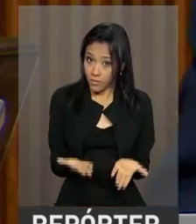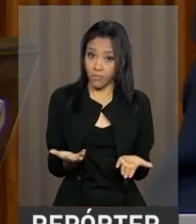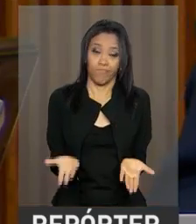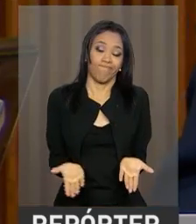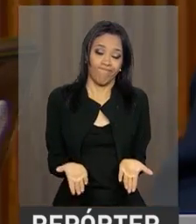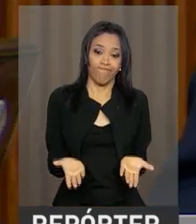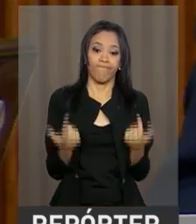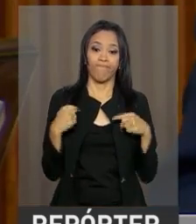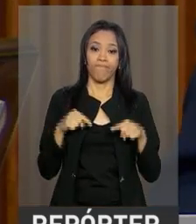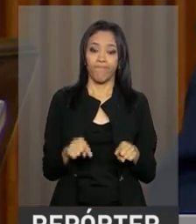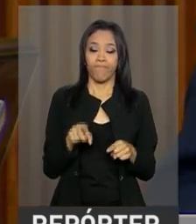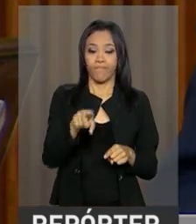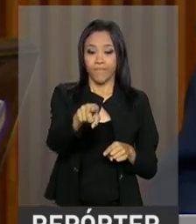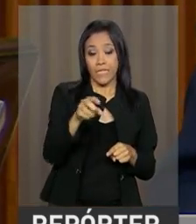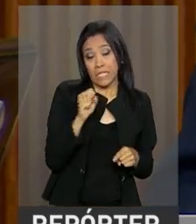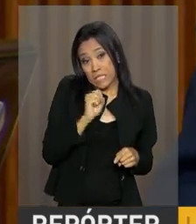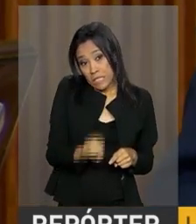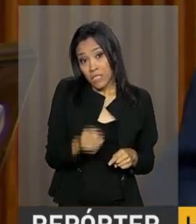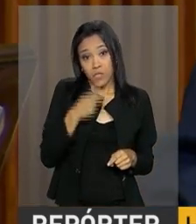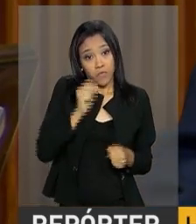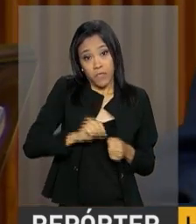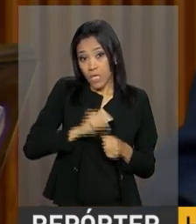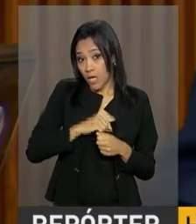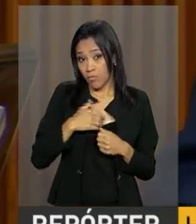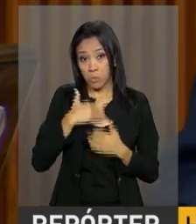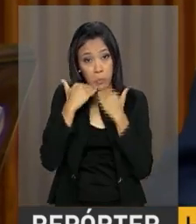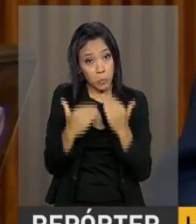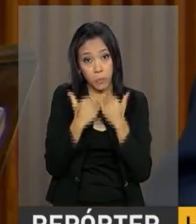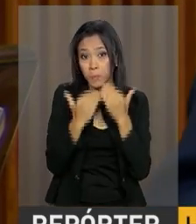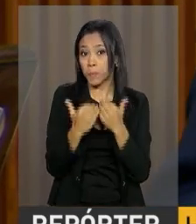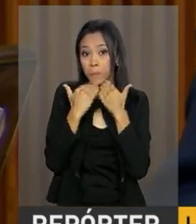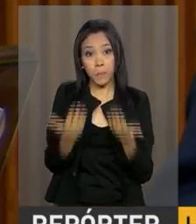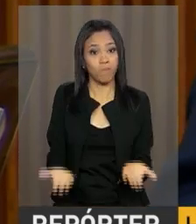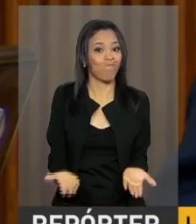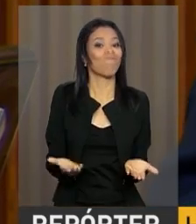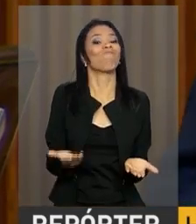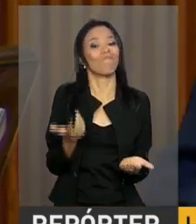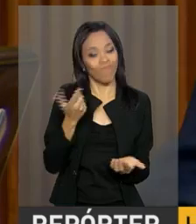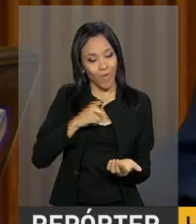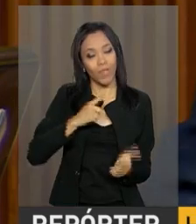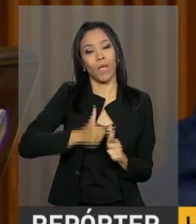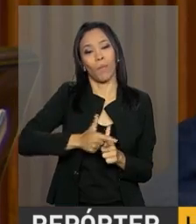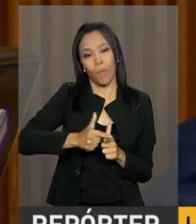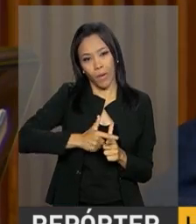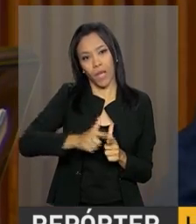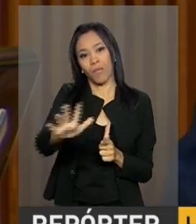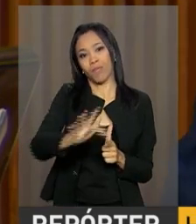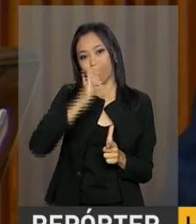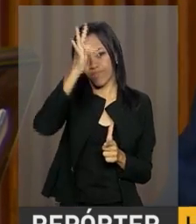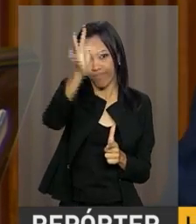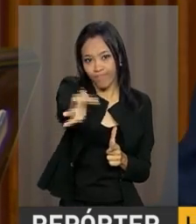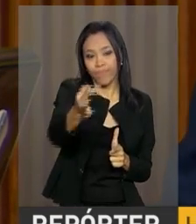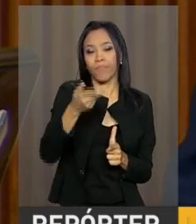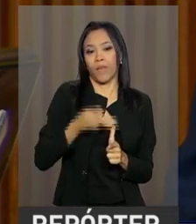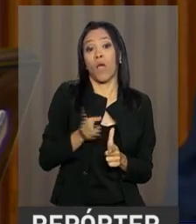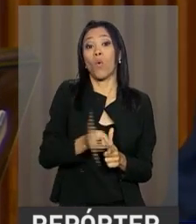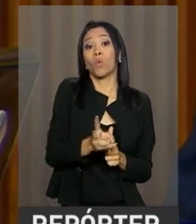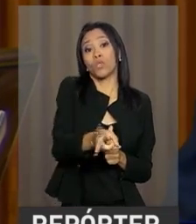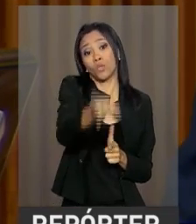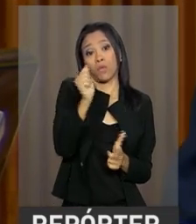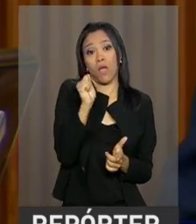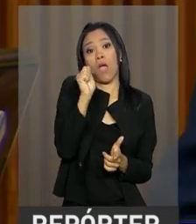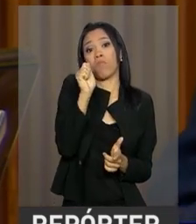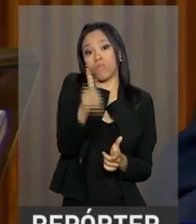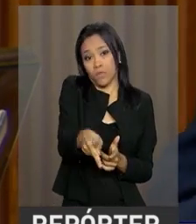é necessidade se não fizermos isso Ah nós teremos problemas graves principalmente na sustentabilidade da própria